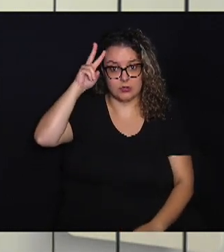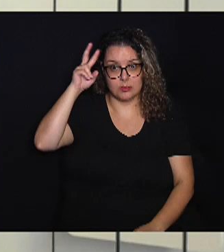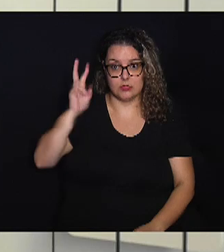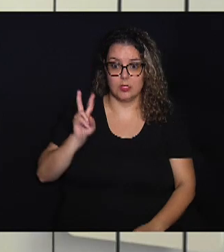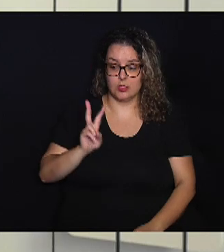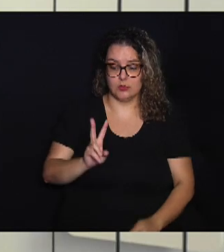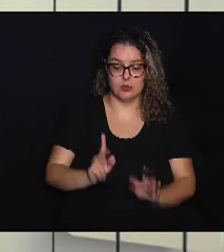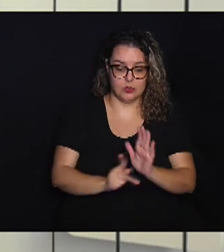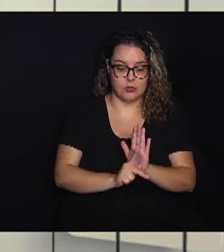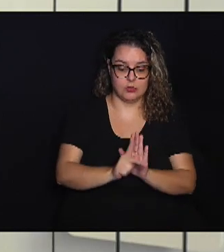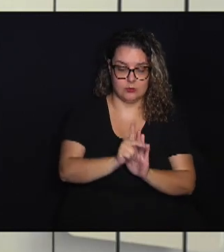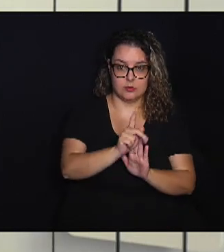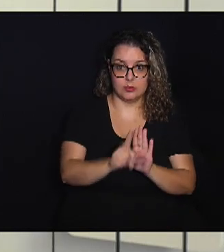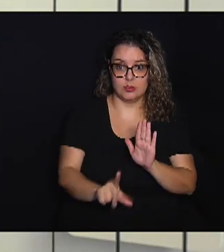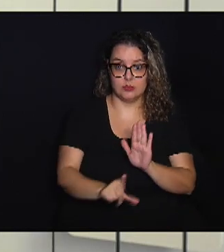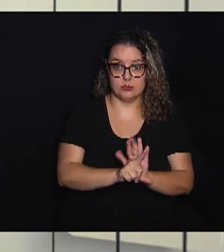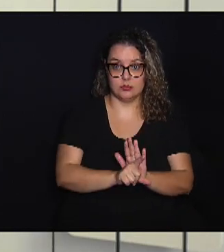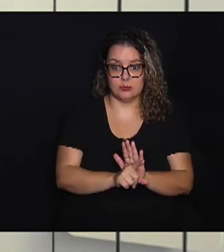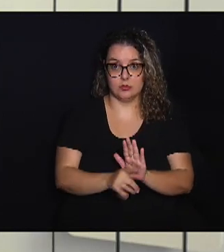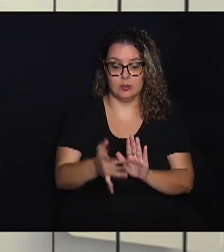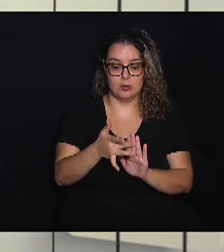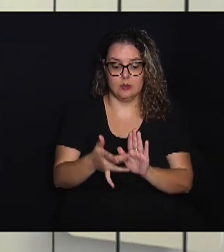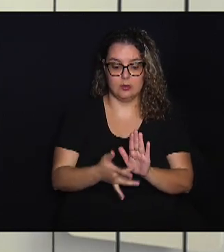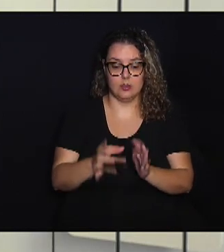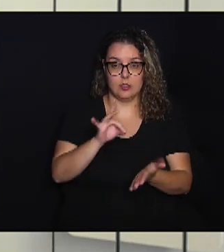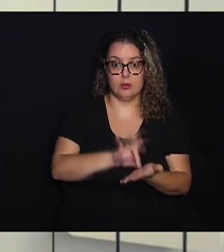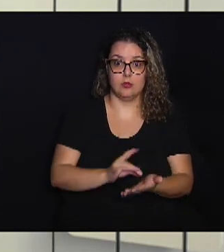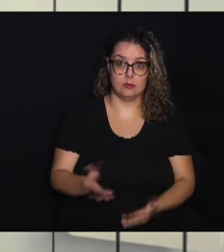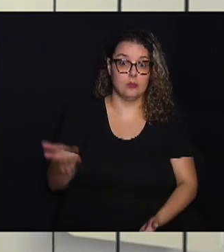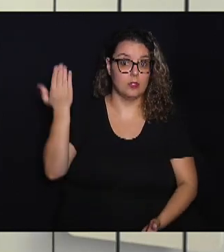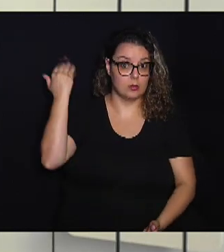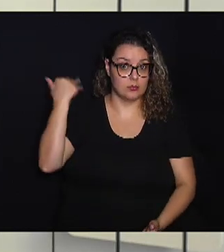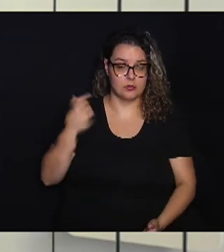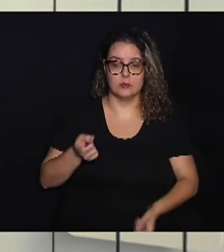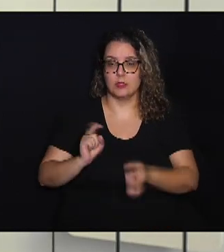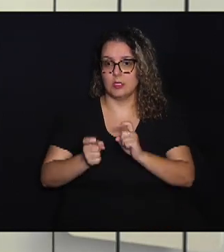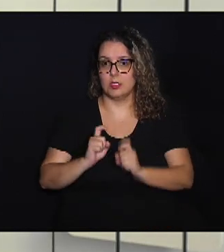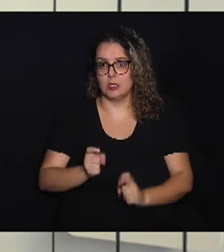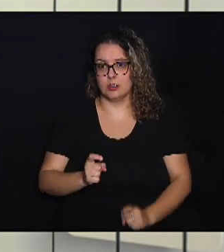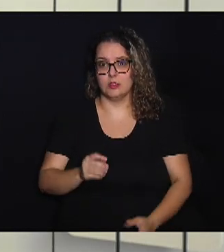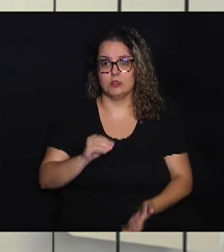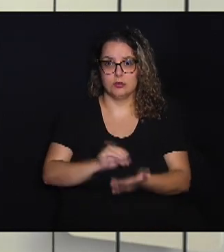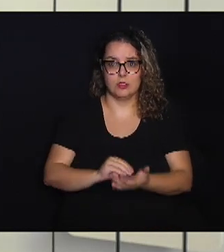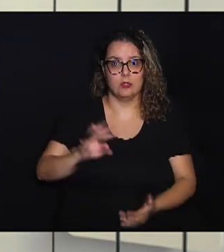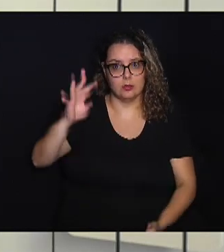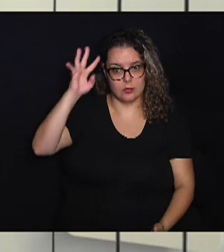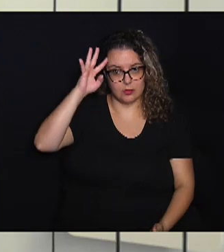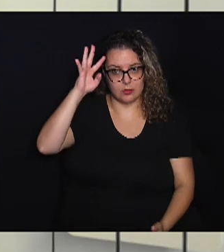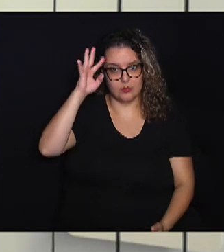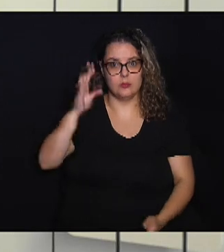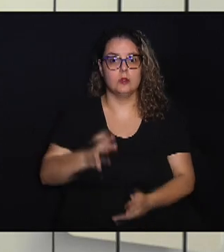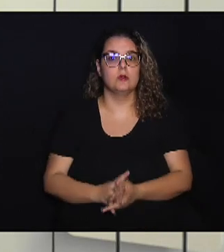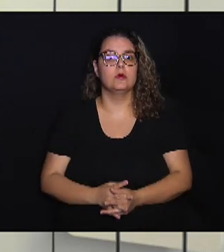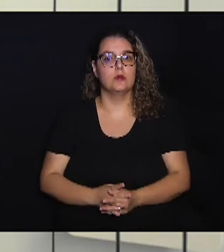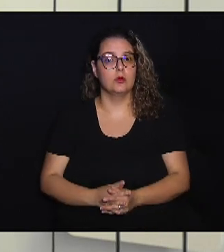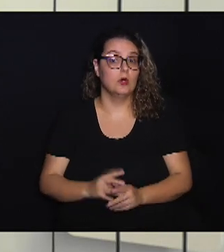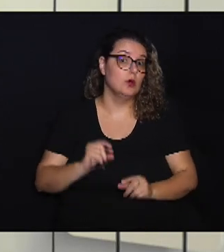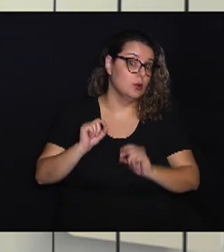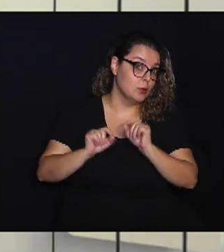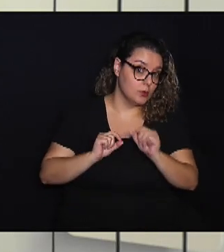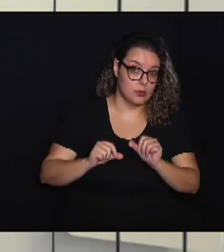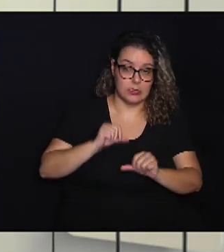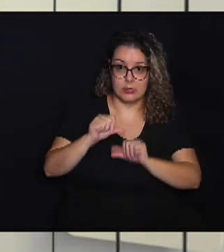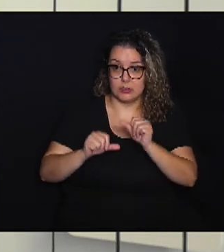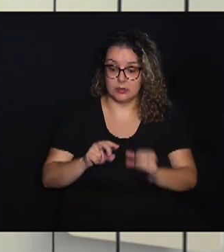2 projetos de lei que estavam originalmente na pauta da reunião ordinária da última quarta-feira. O que transforma a